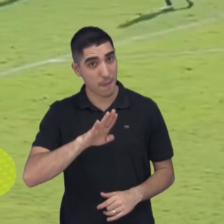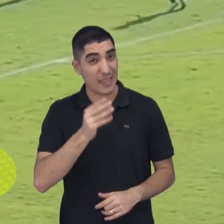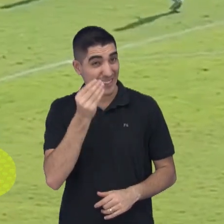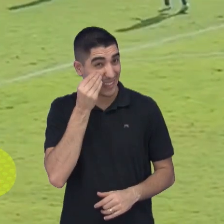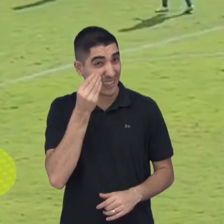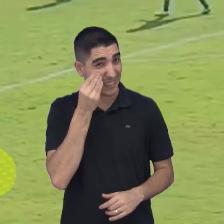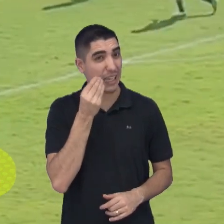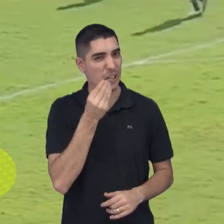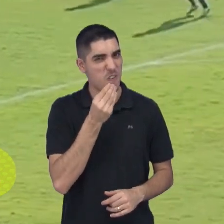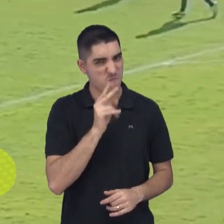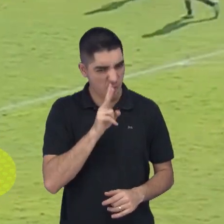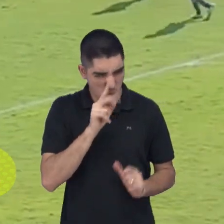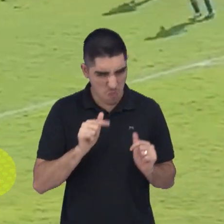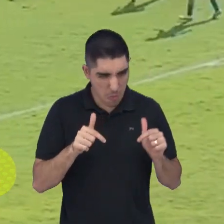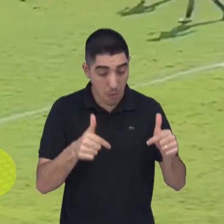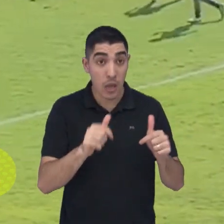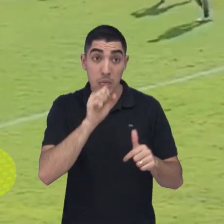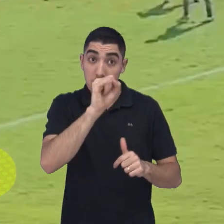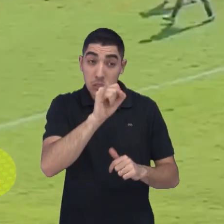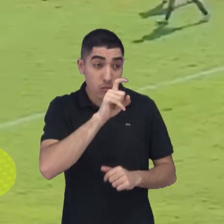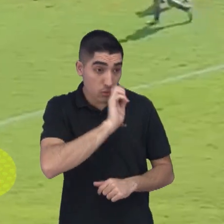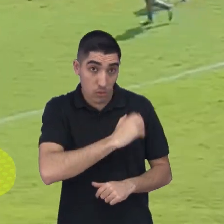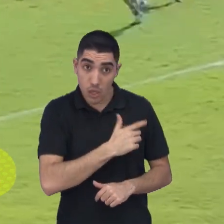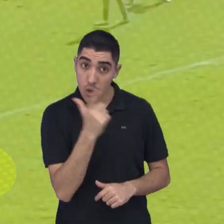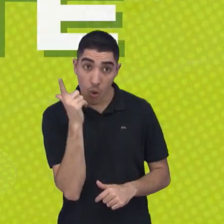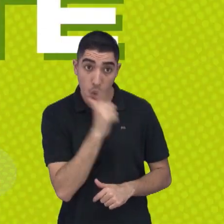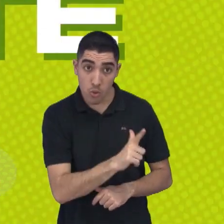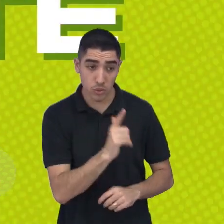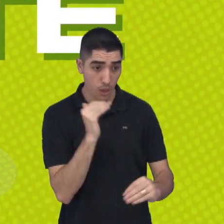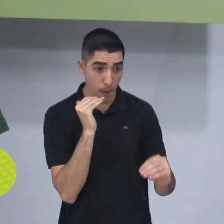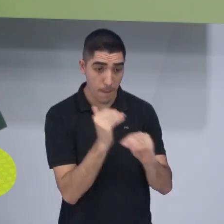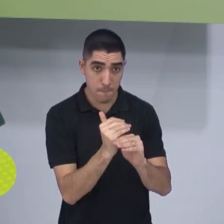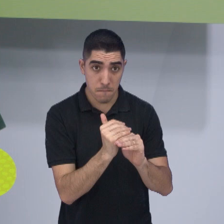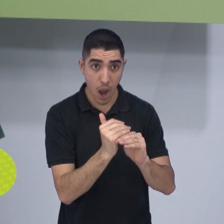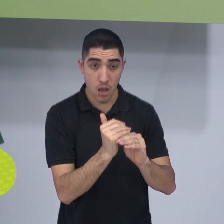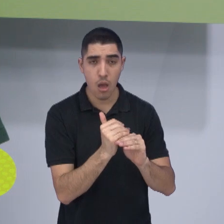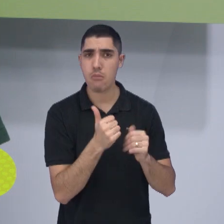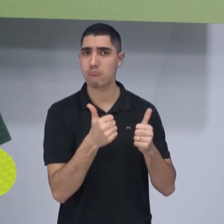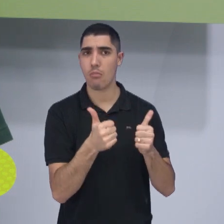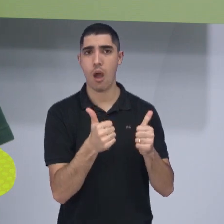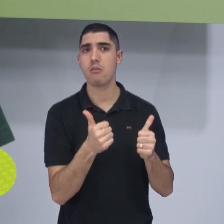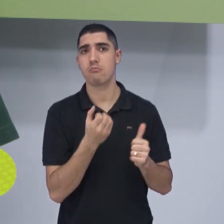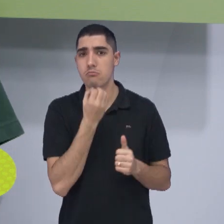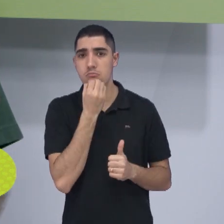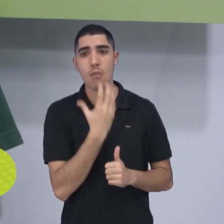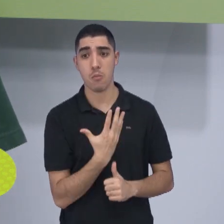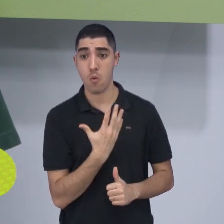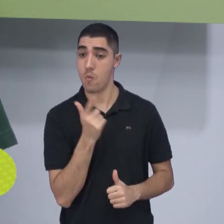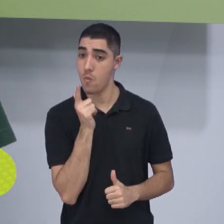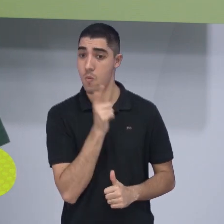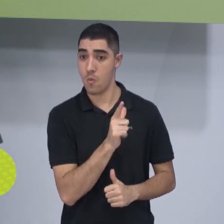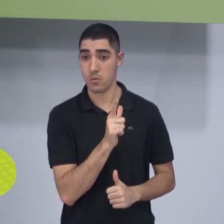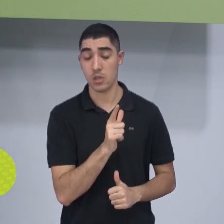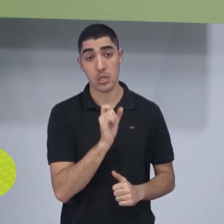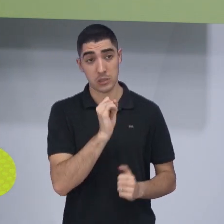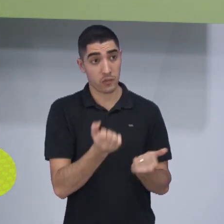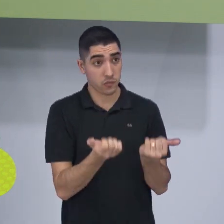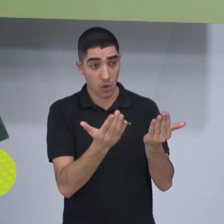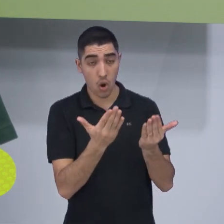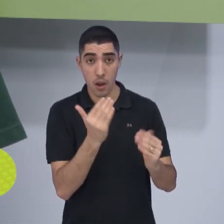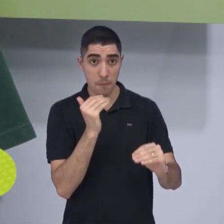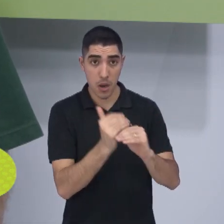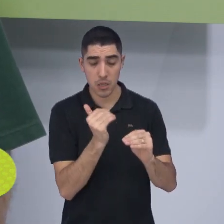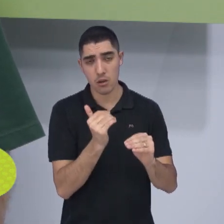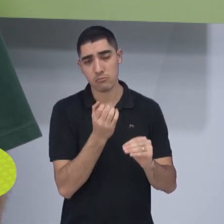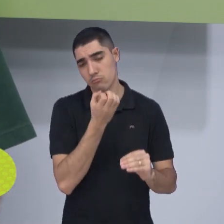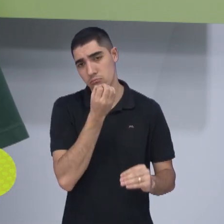para o São José, se conseguir o empate empatou na primeira rodada, ruim por ter empatado em casa, mas o empate fora de casa não é